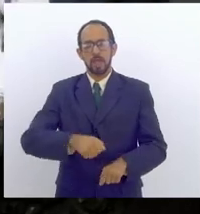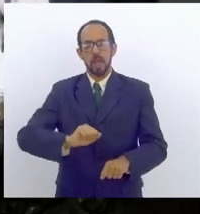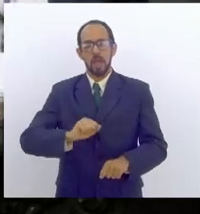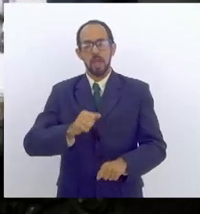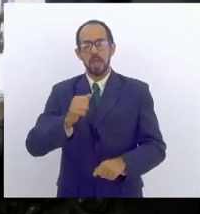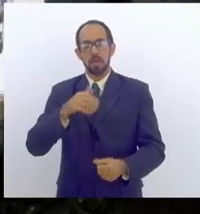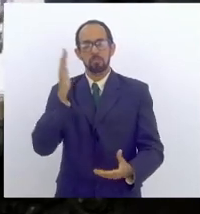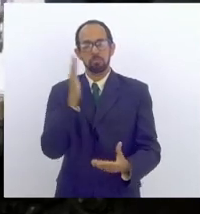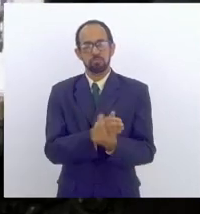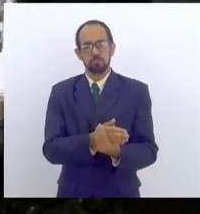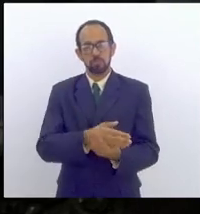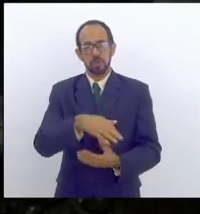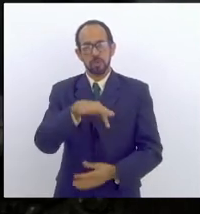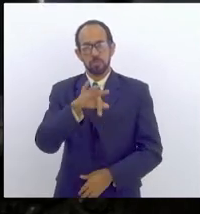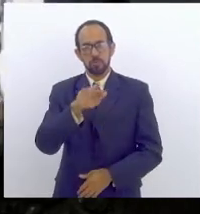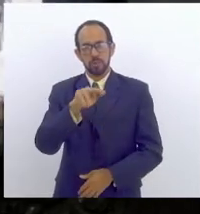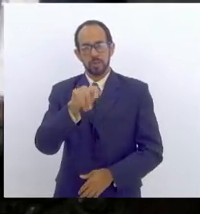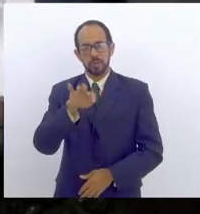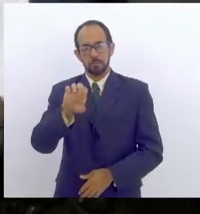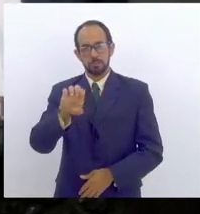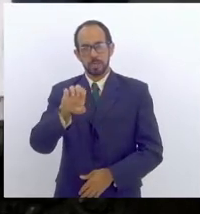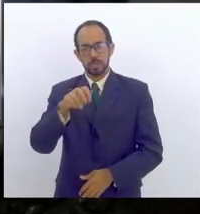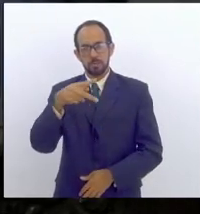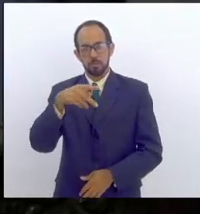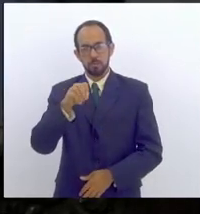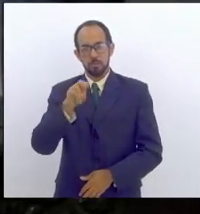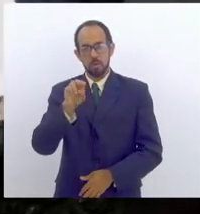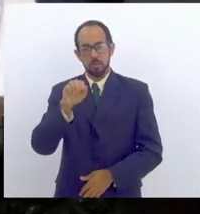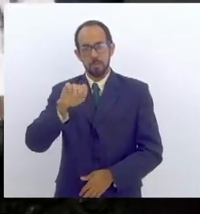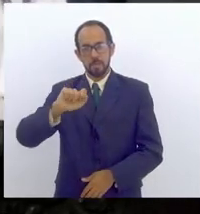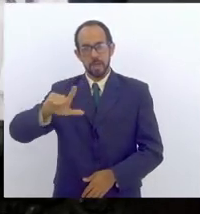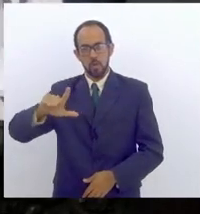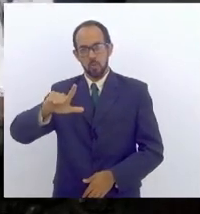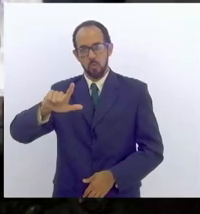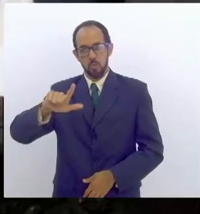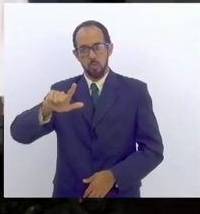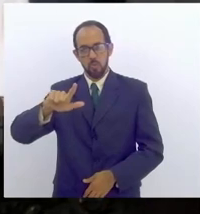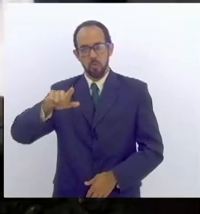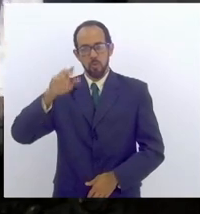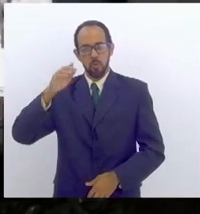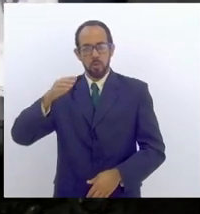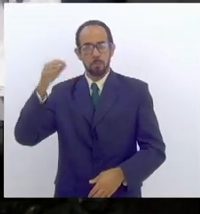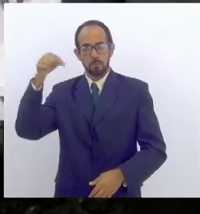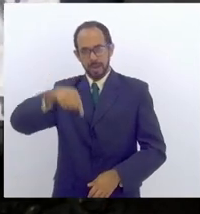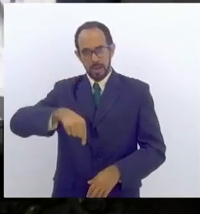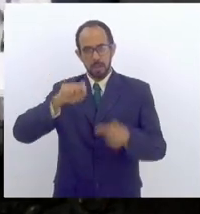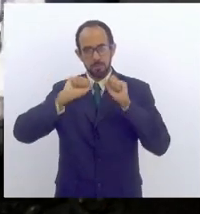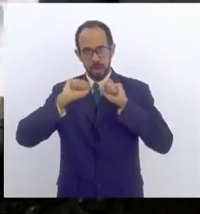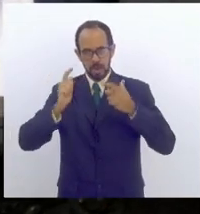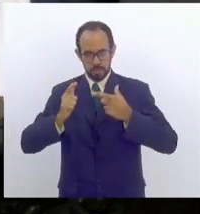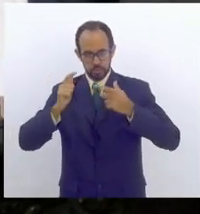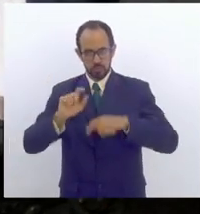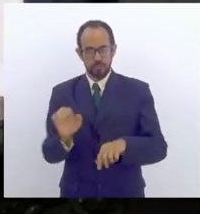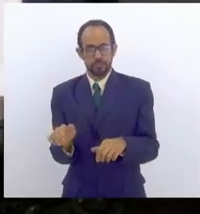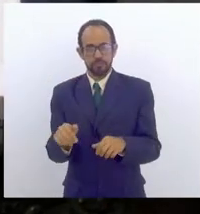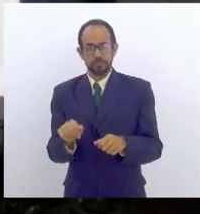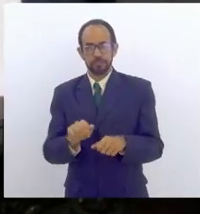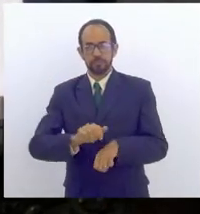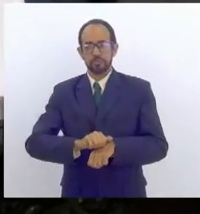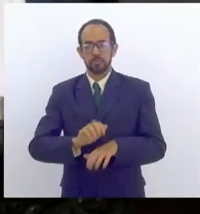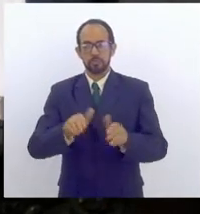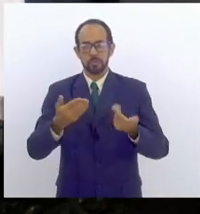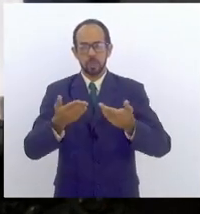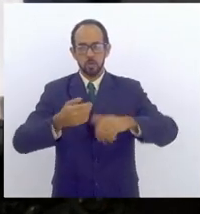Pobel, impetrado Assembleia Legislativa. Ante o exposto, em face